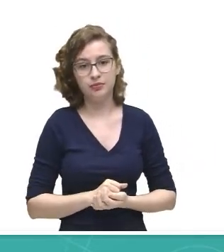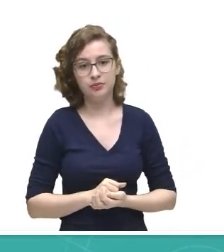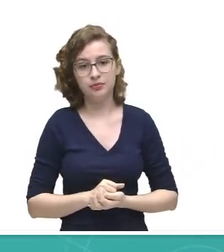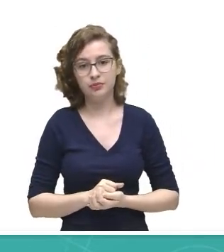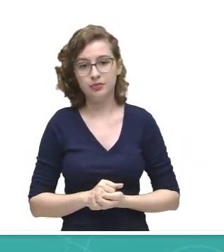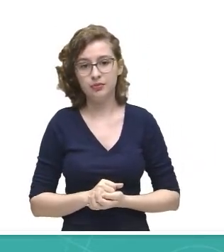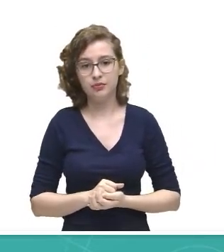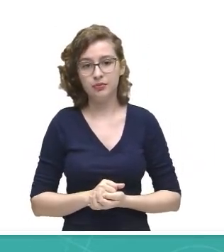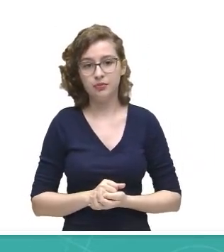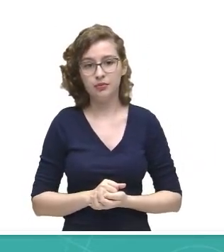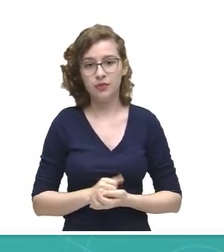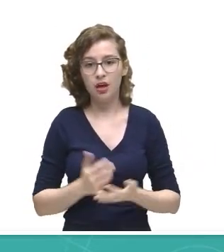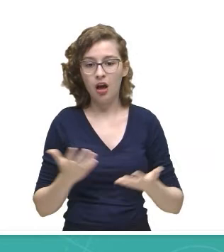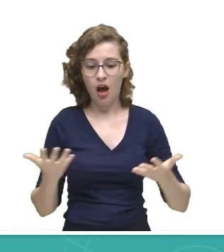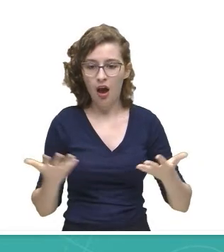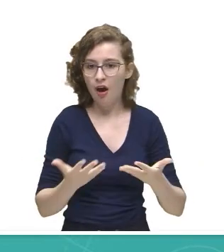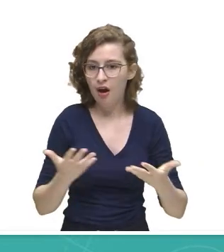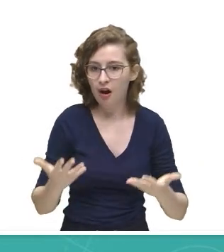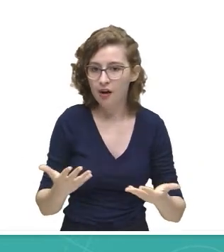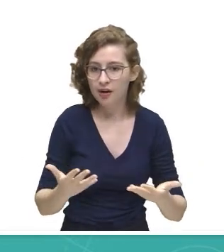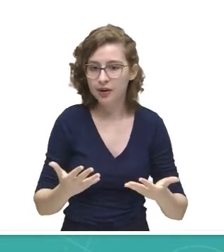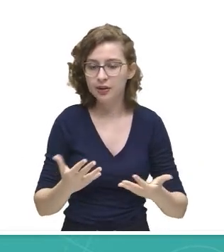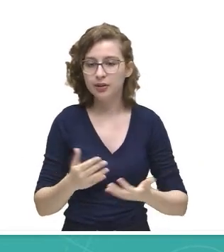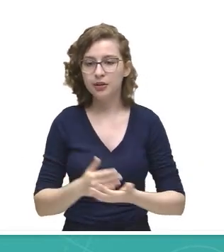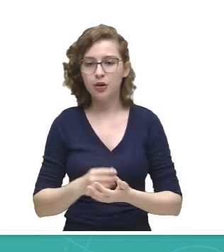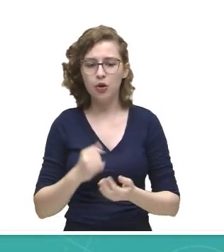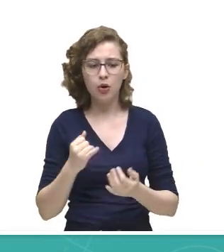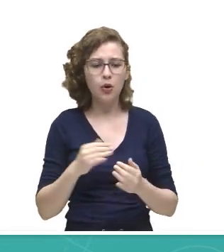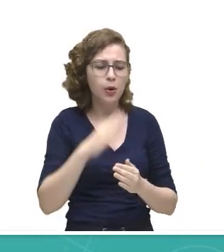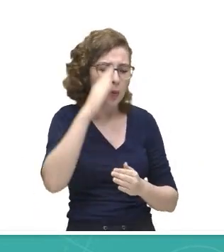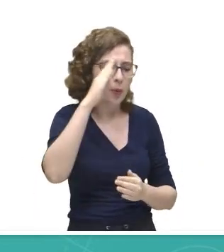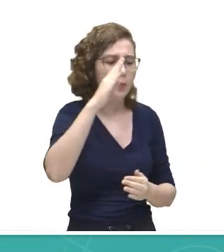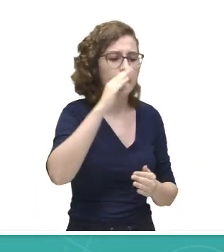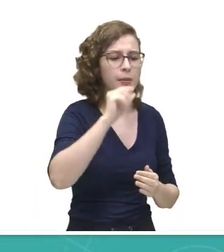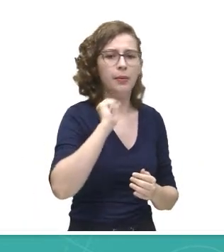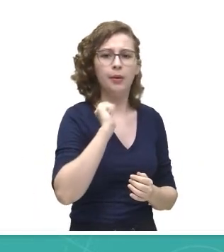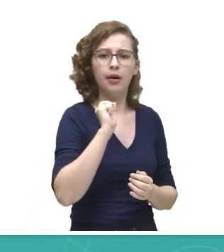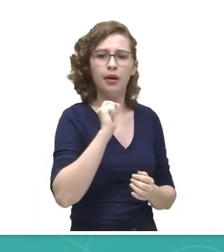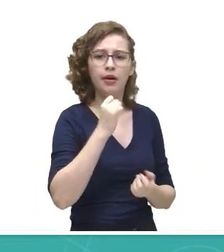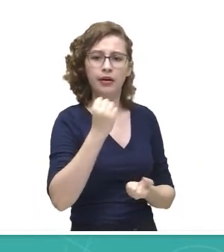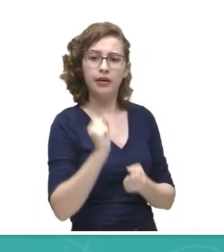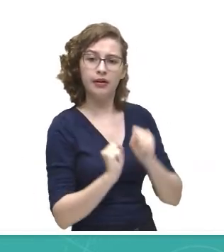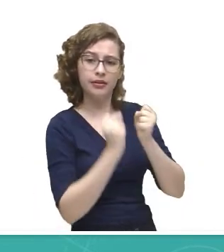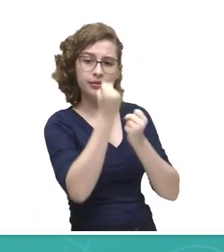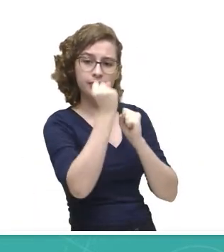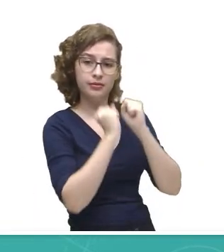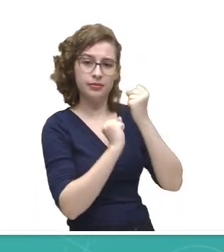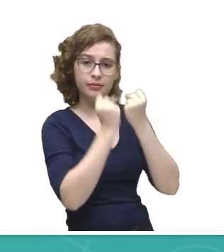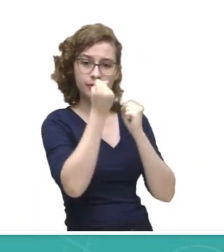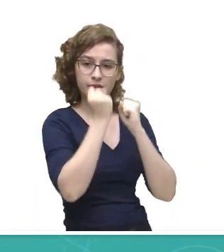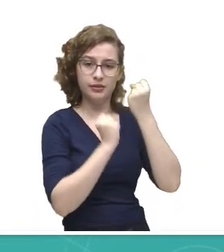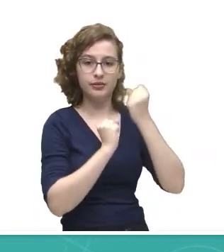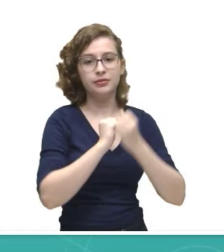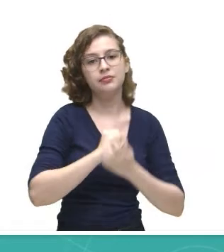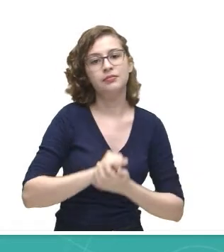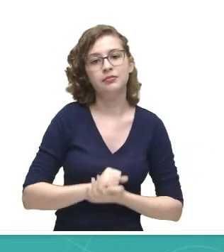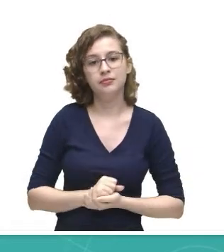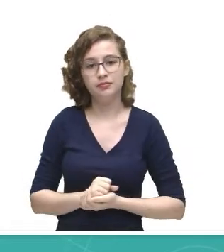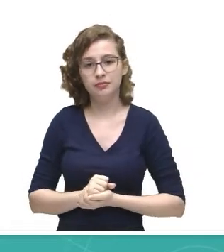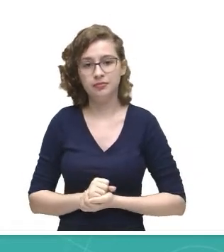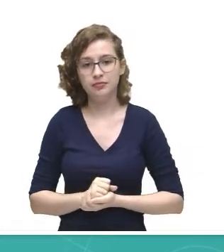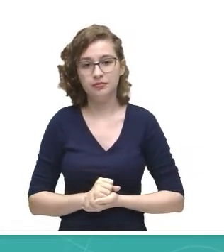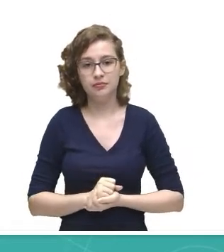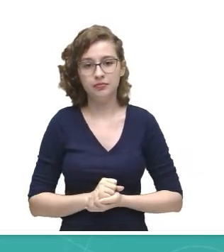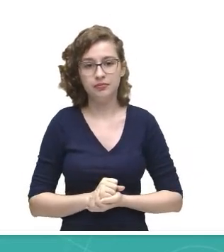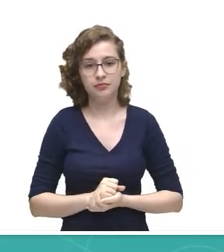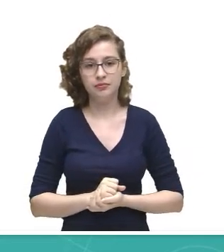irreversível, ou seja, agora o que vai prevalecer é a questão da força mecanizada,